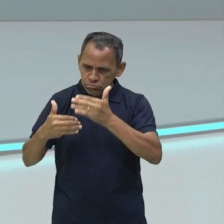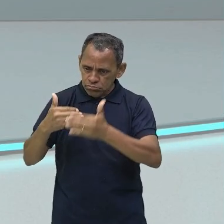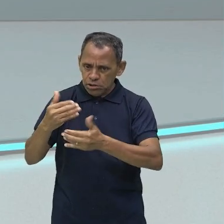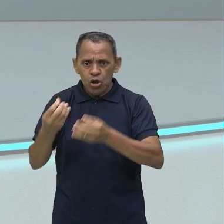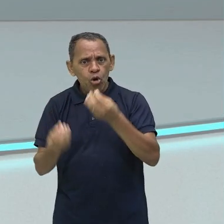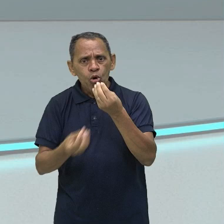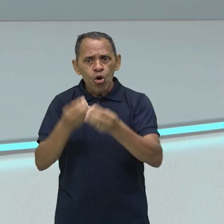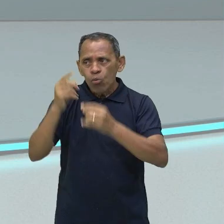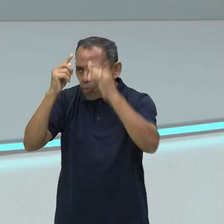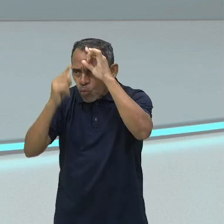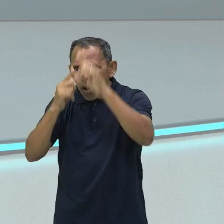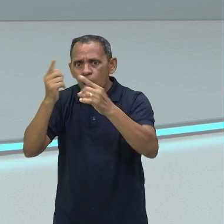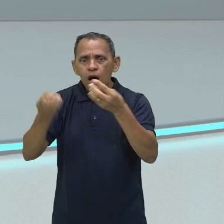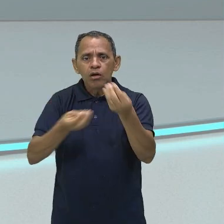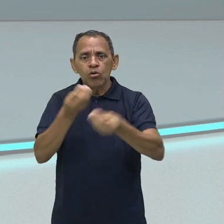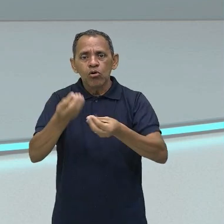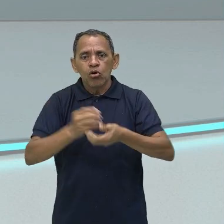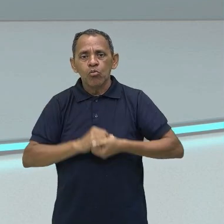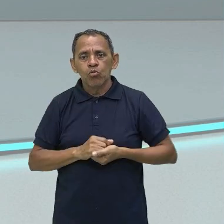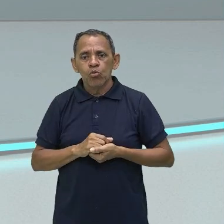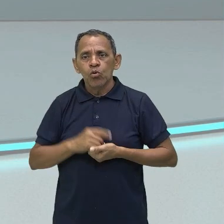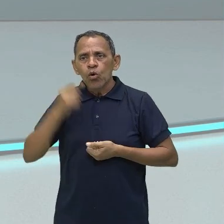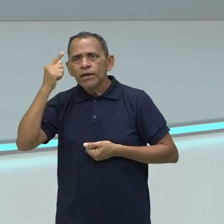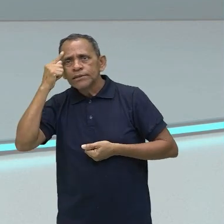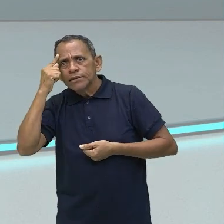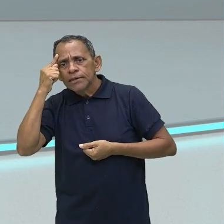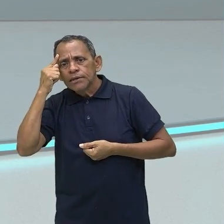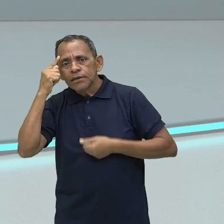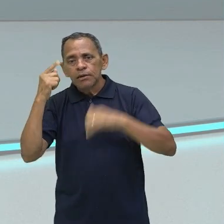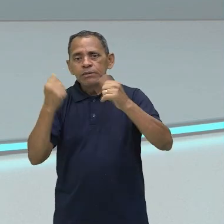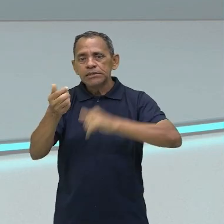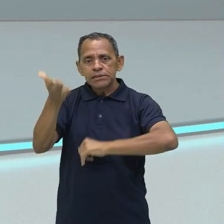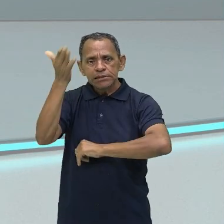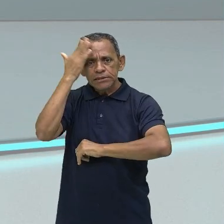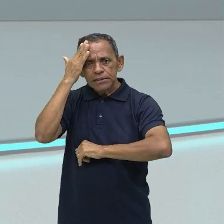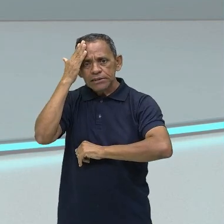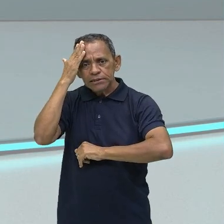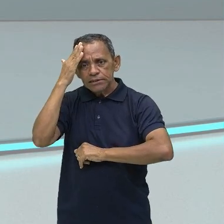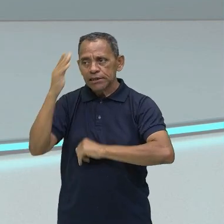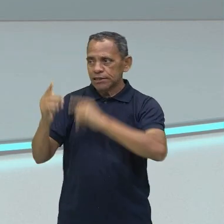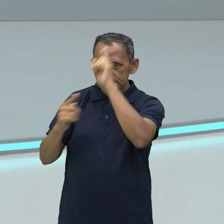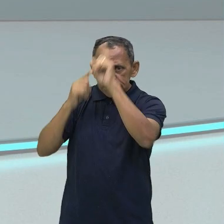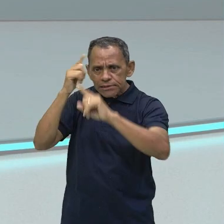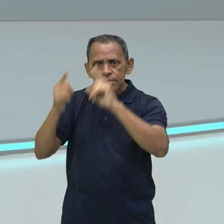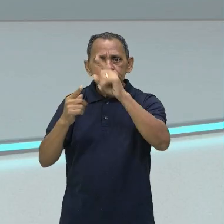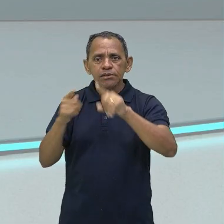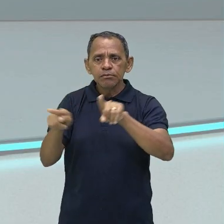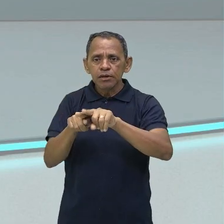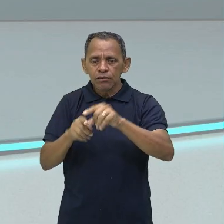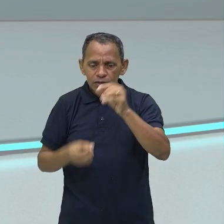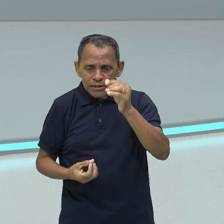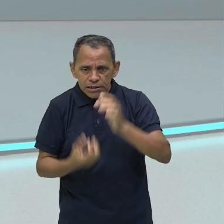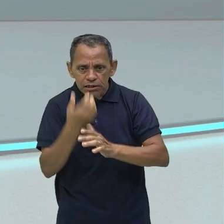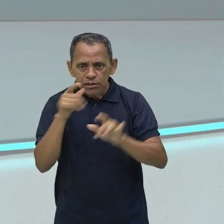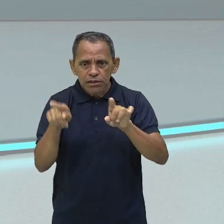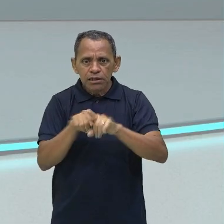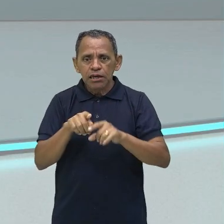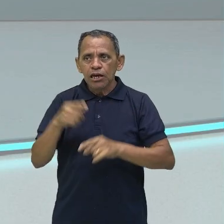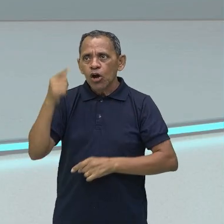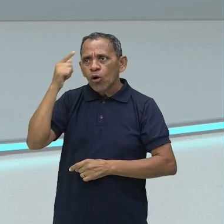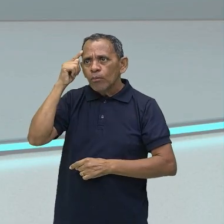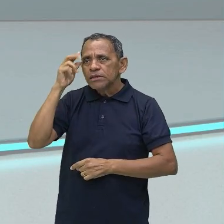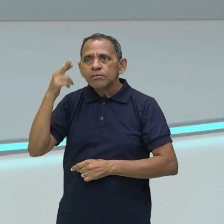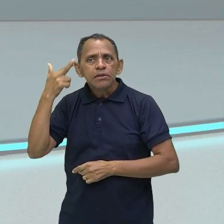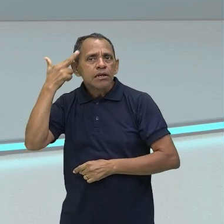criar. Então, olha, conforme esse entendimento dessas criações, vai surgindo um pensamento reflexivo